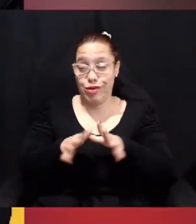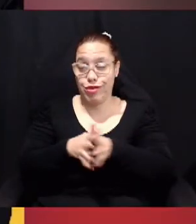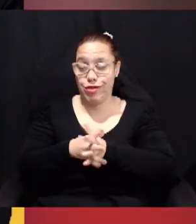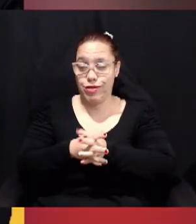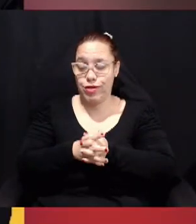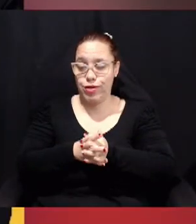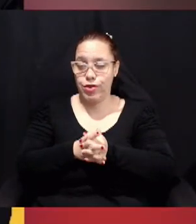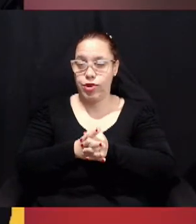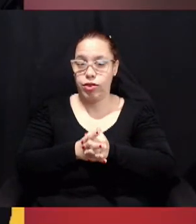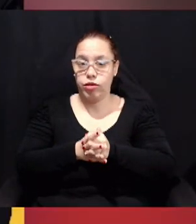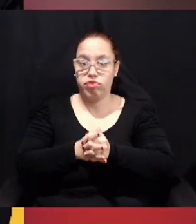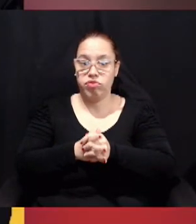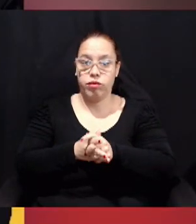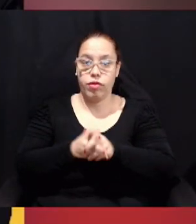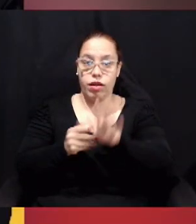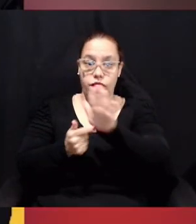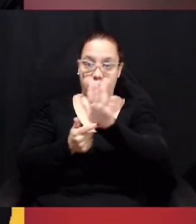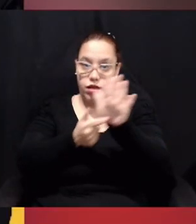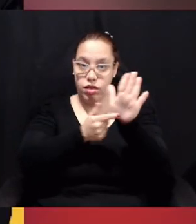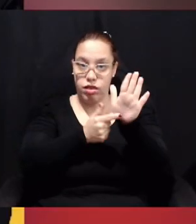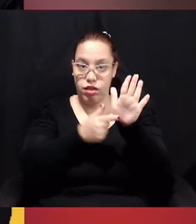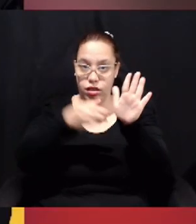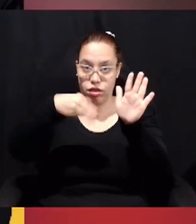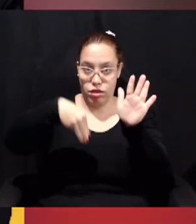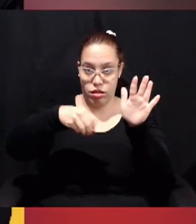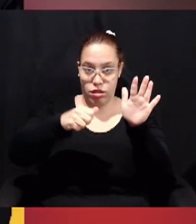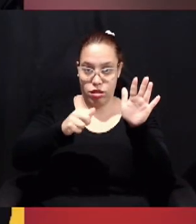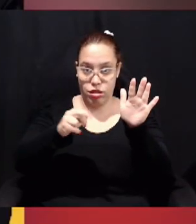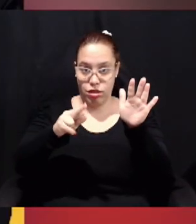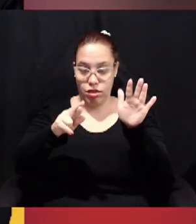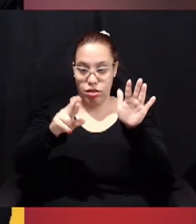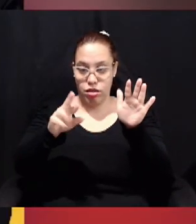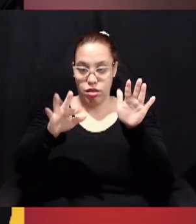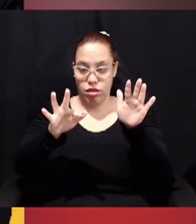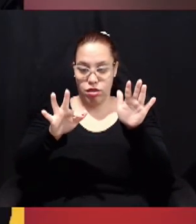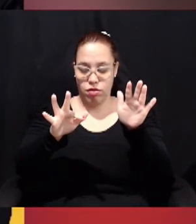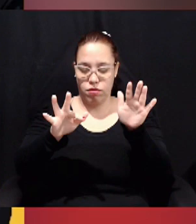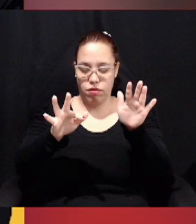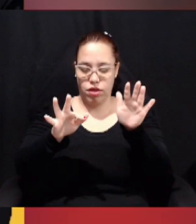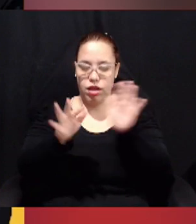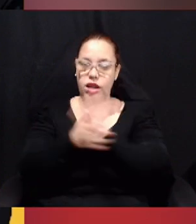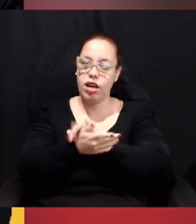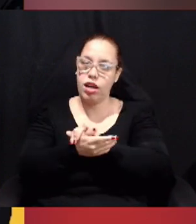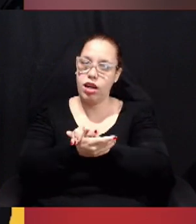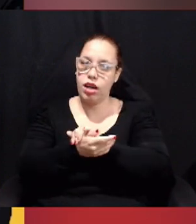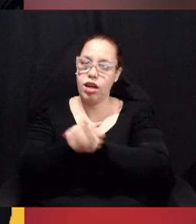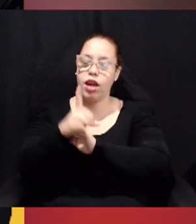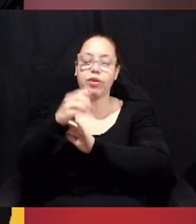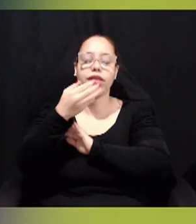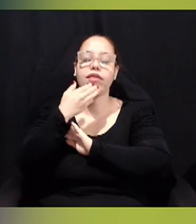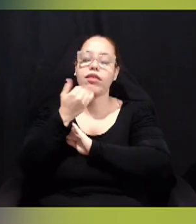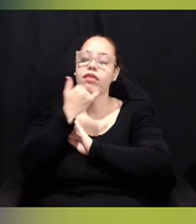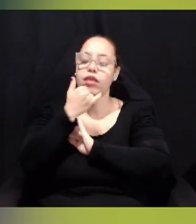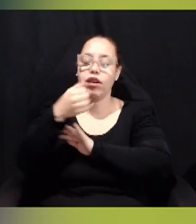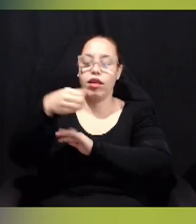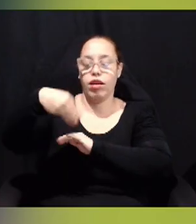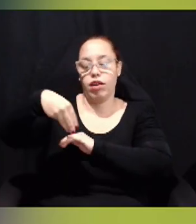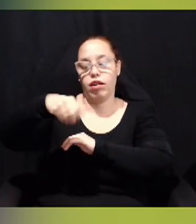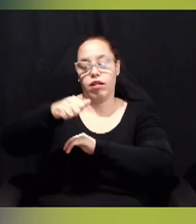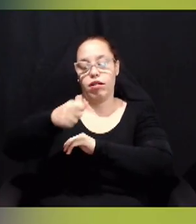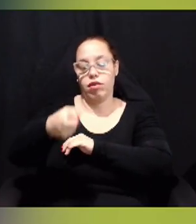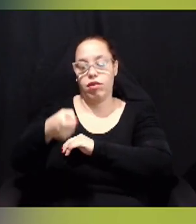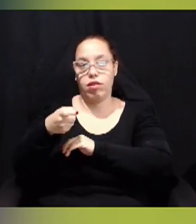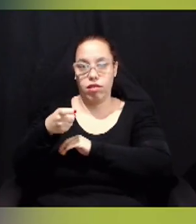gente fizer o lançamento do Mad Max Fordlândia, a gente vai ter o Jezebel e vai ter em seguida o Giz. O Giz é um quadrinho